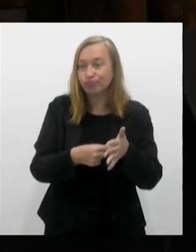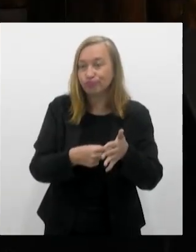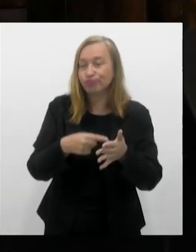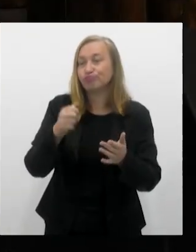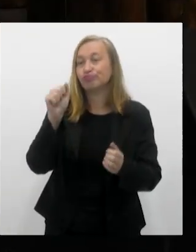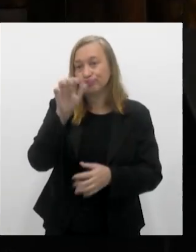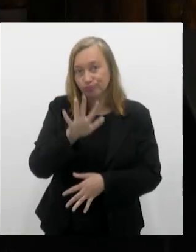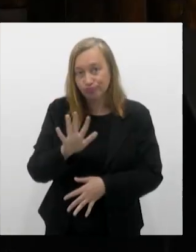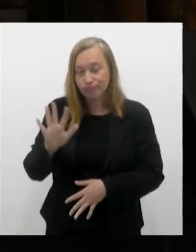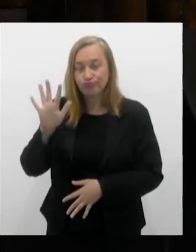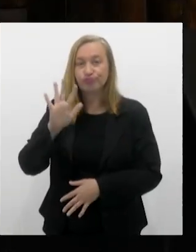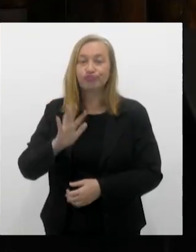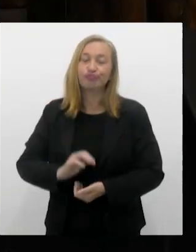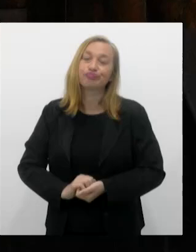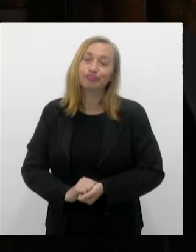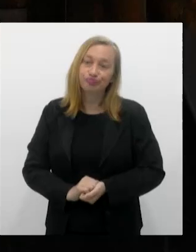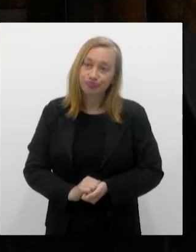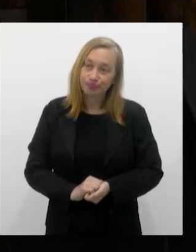nacional.